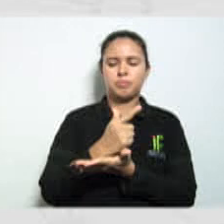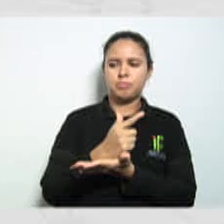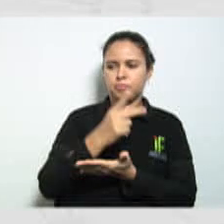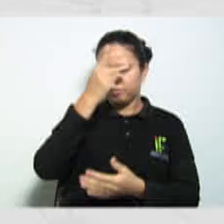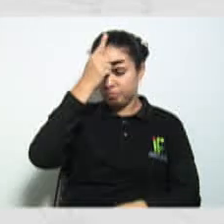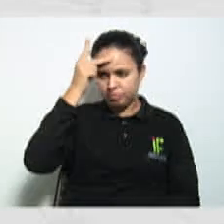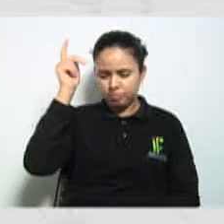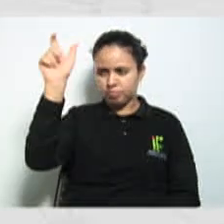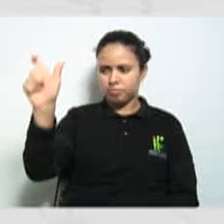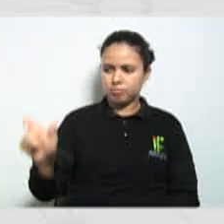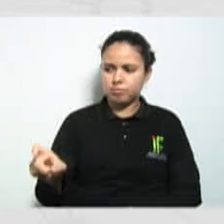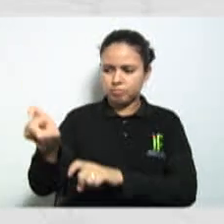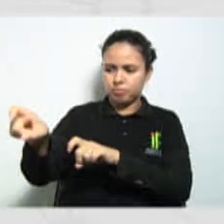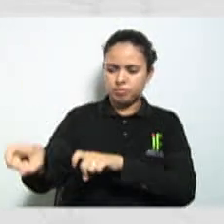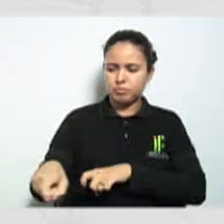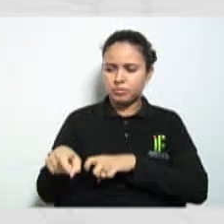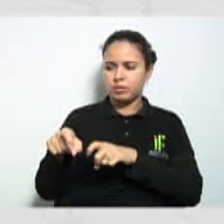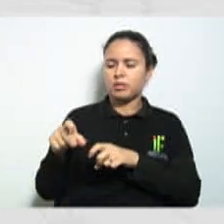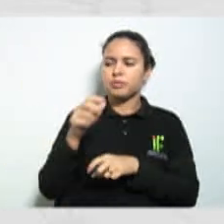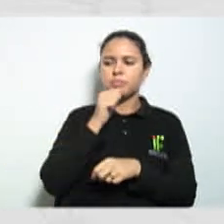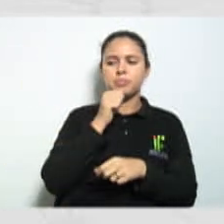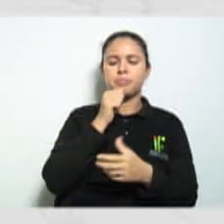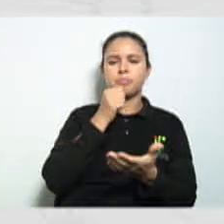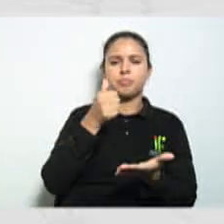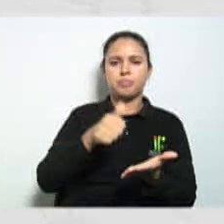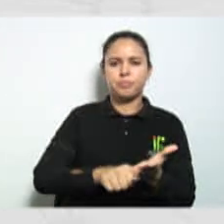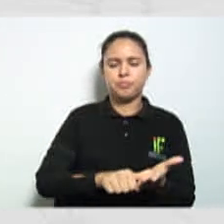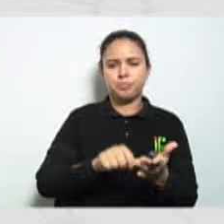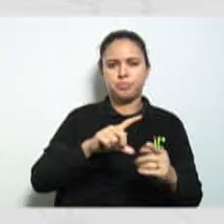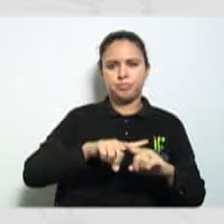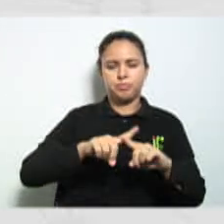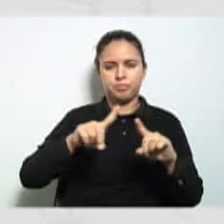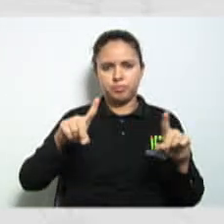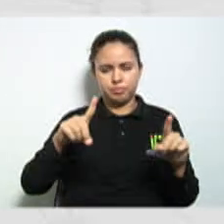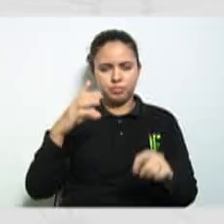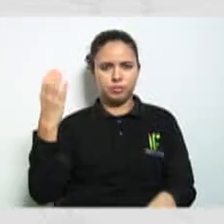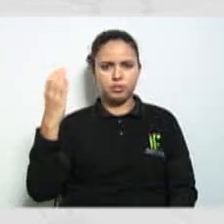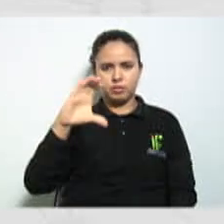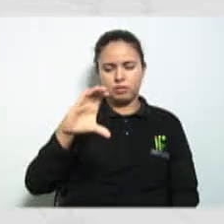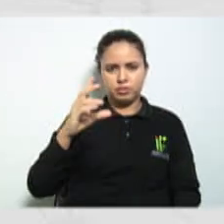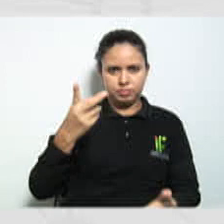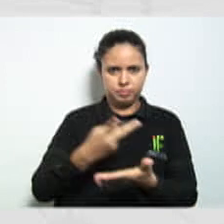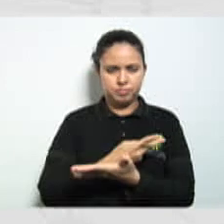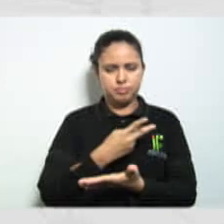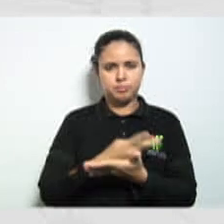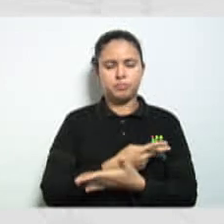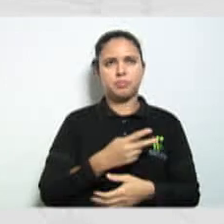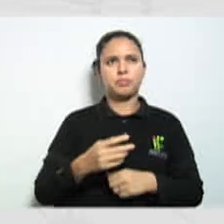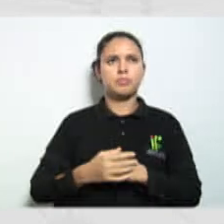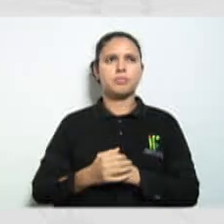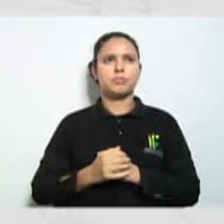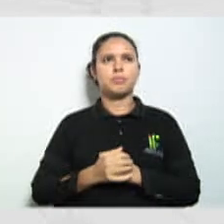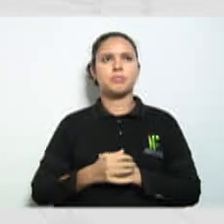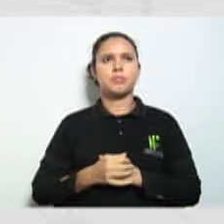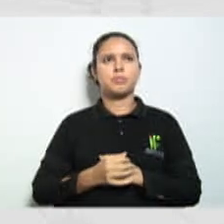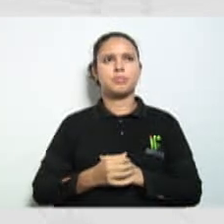é cooperado. Mas o crédito aqui está errado.